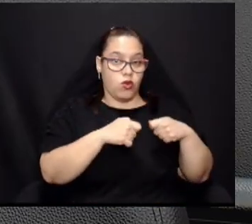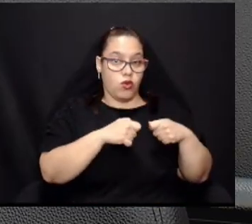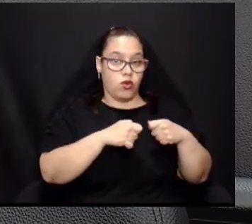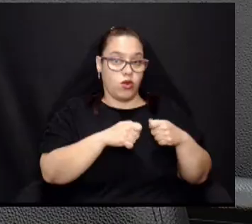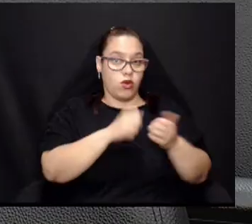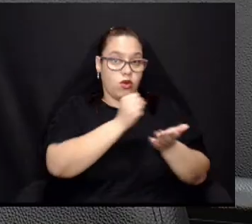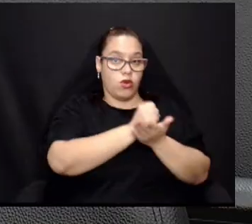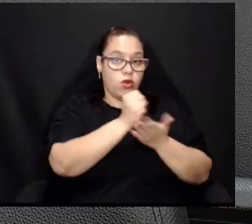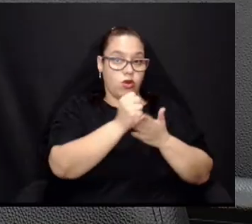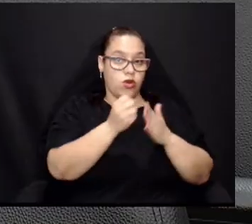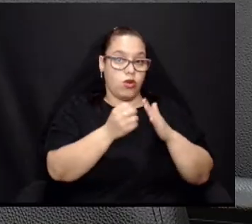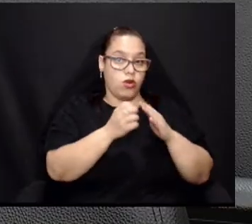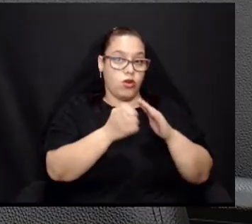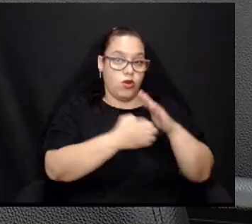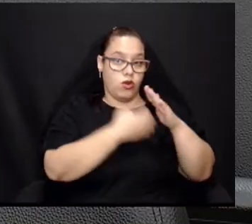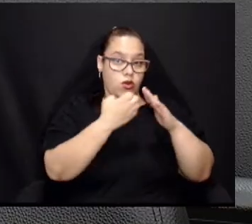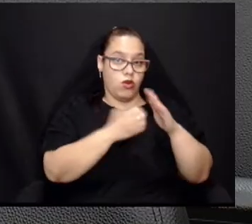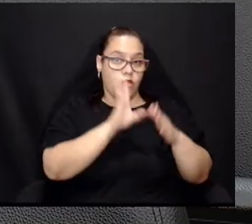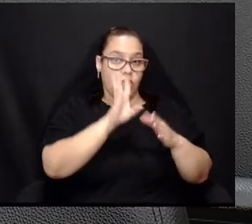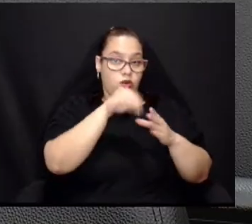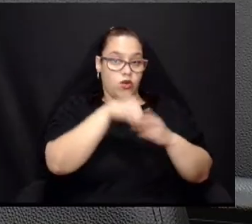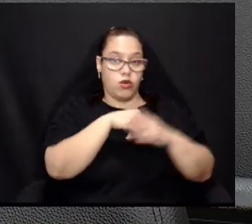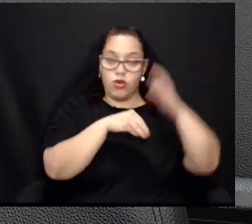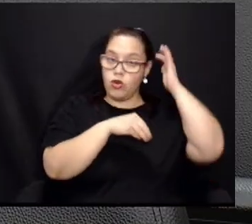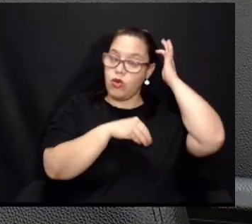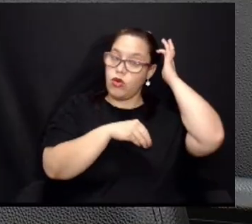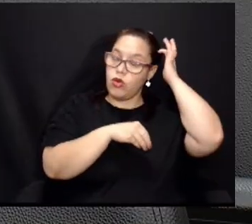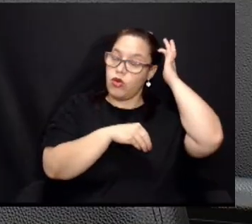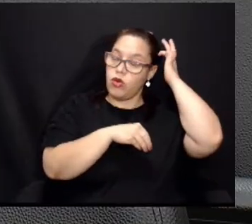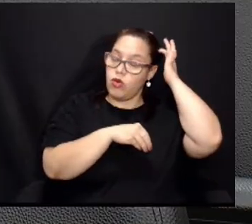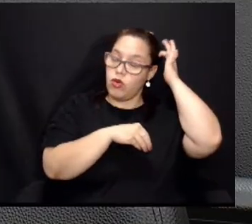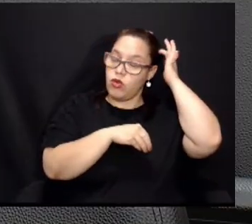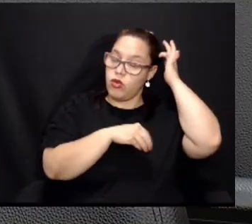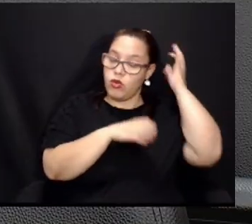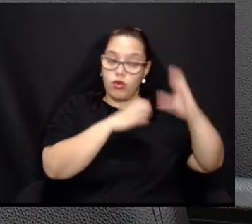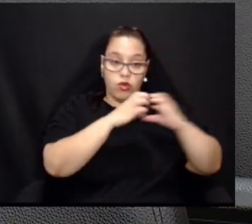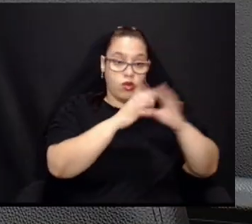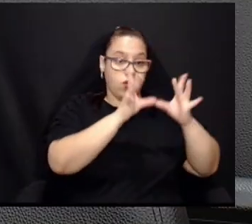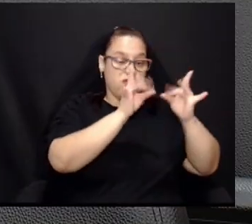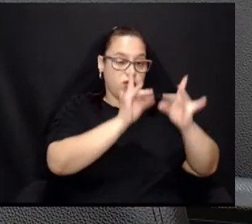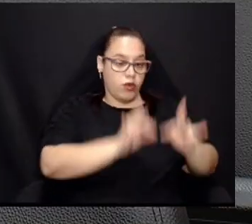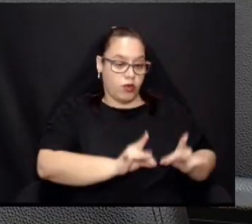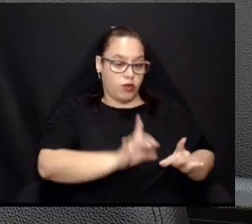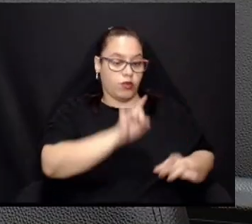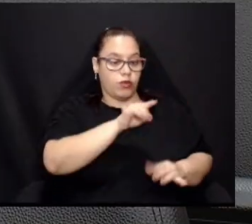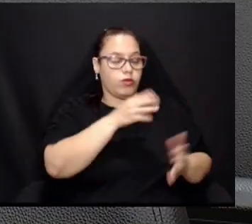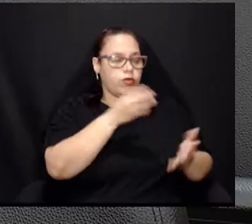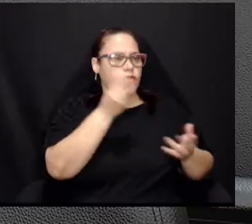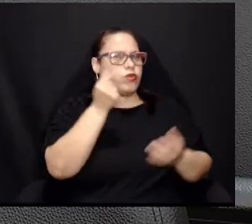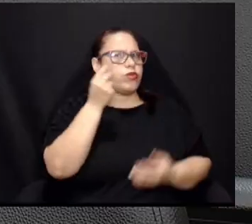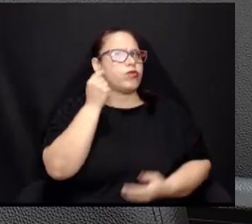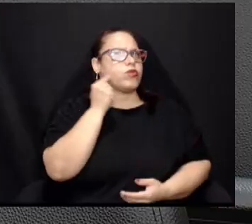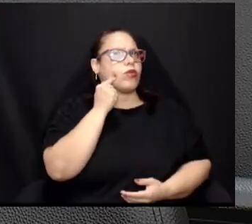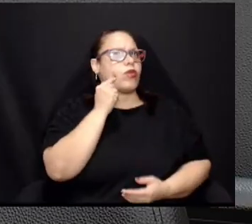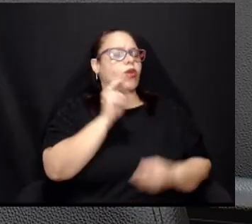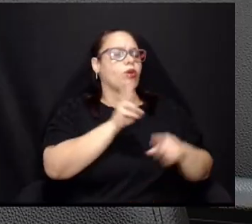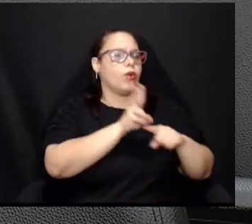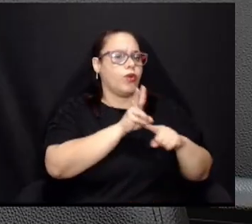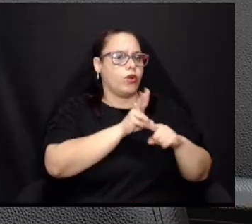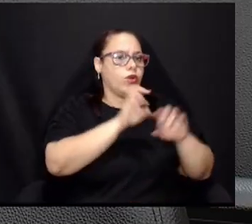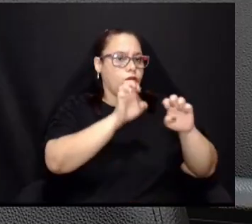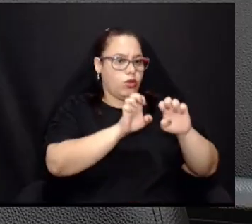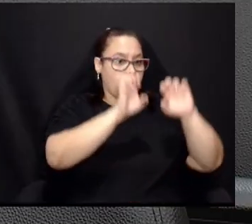para atuar dentro da área de comunicação. E especificamente ali naquela época era para cuidar de cerimonial, dos eventos da